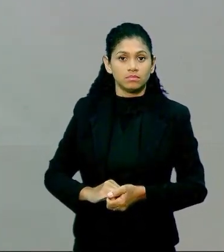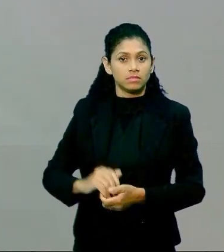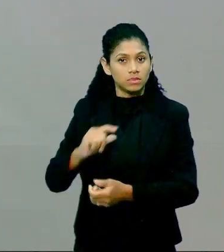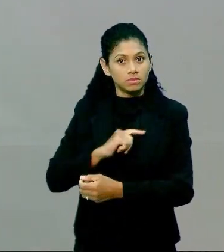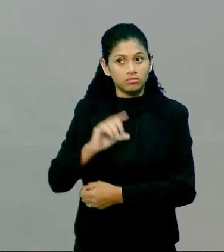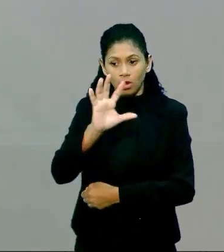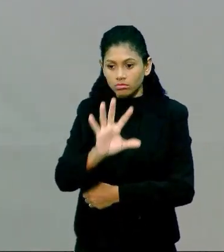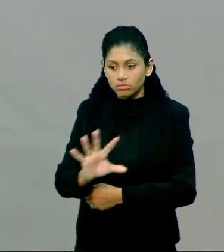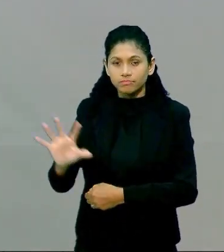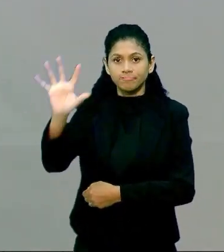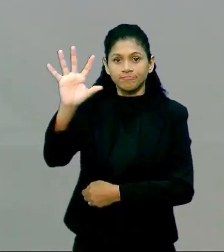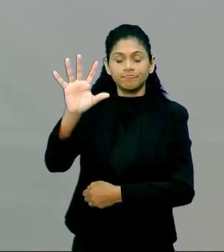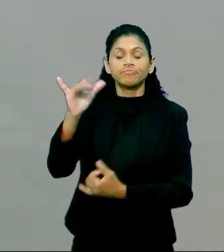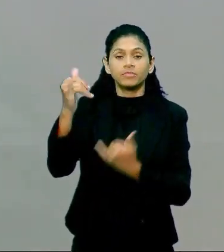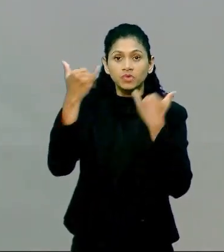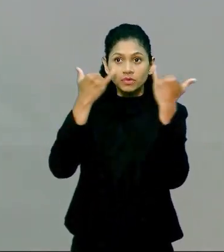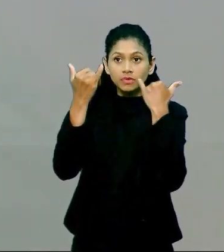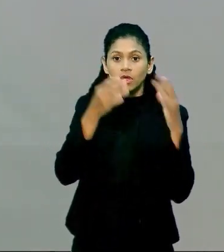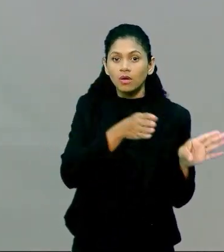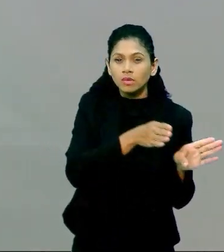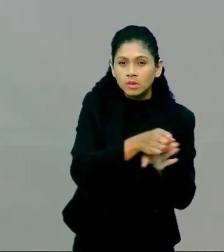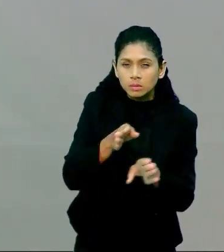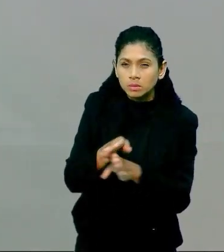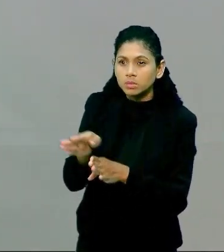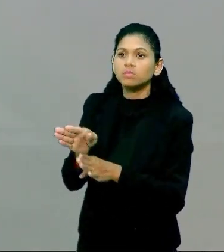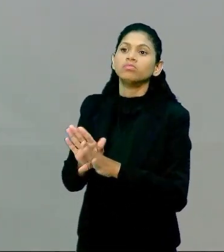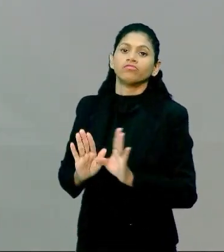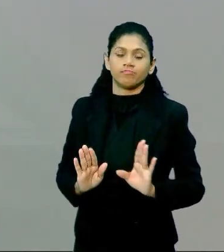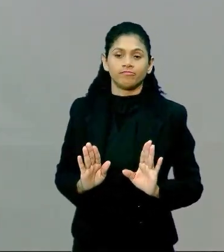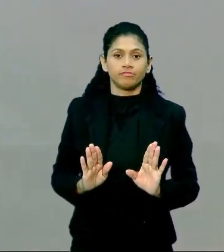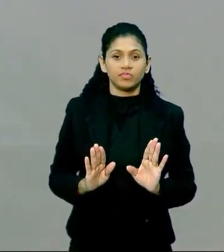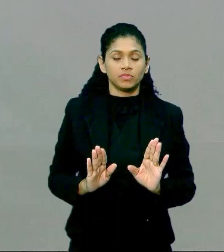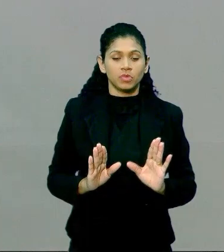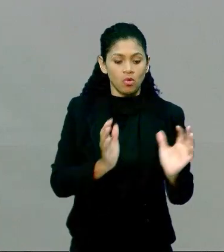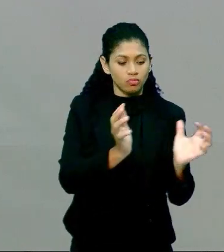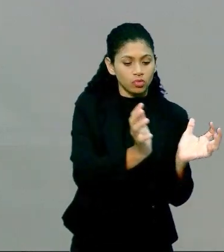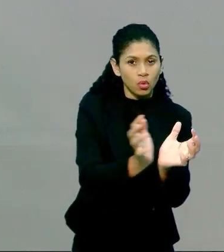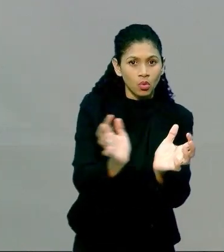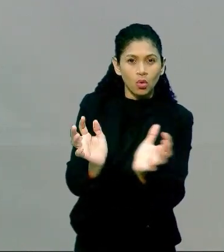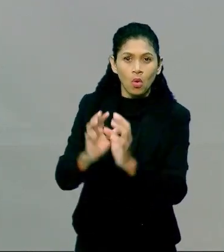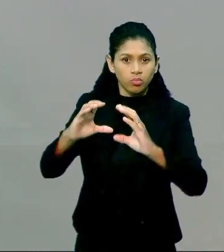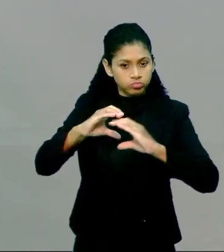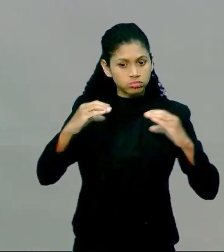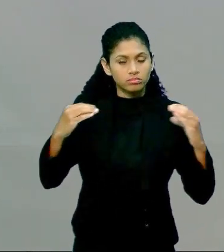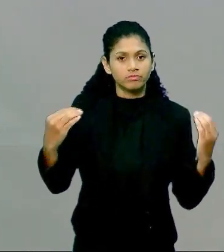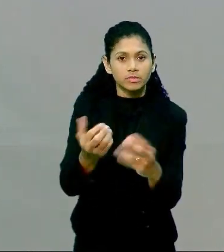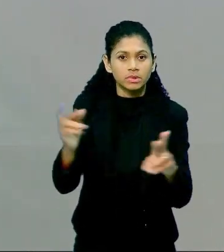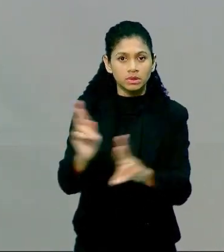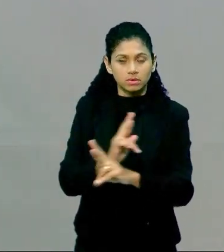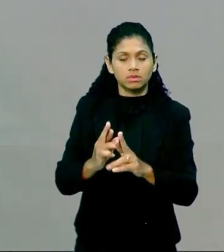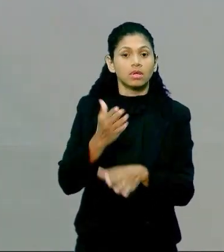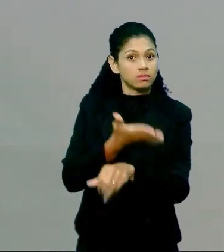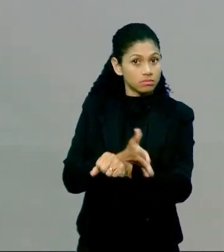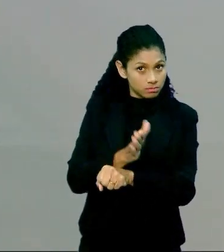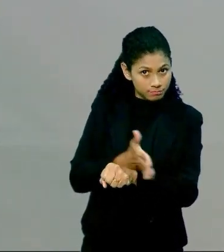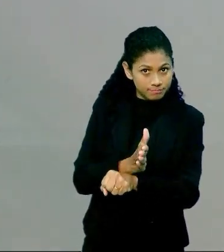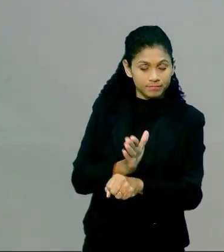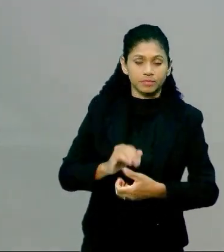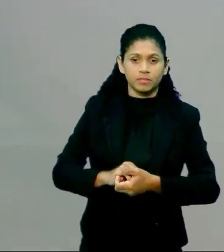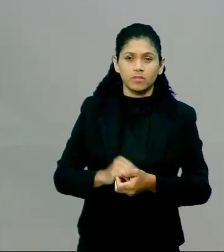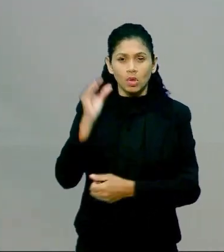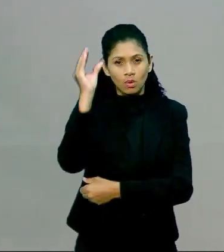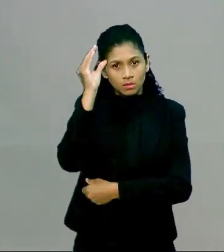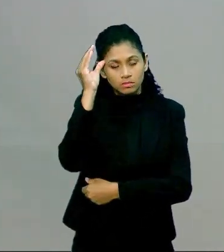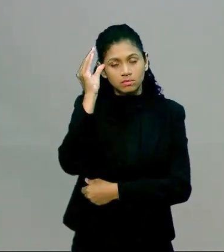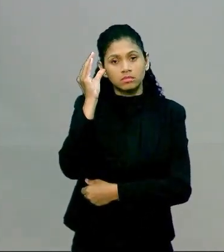uma informação de determinada comunidade, de determinado grupo relacionado àquela prática. Tranquilo?